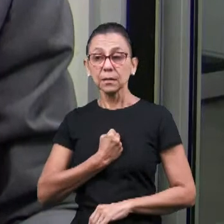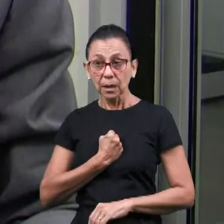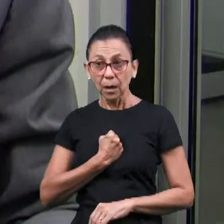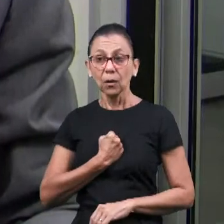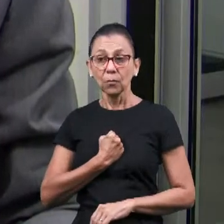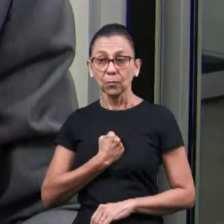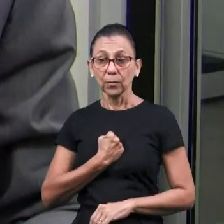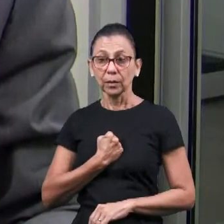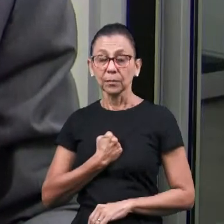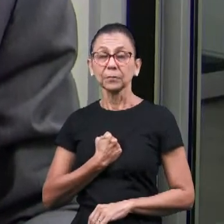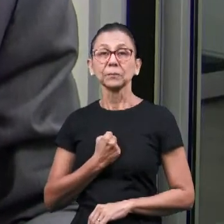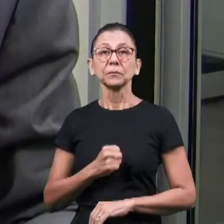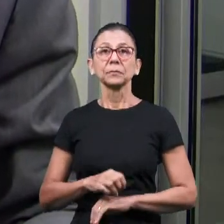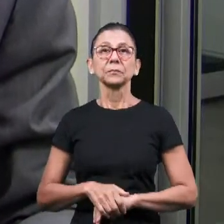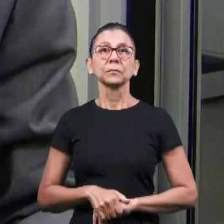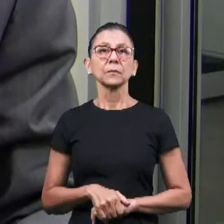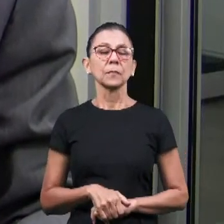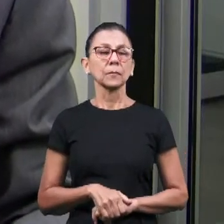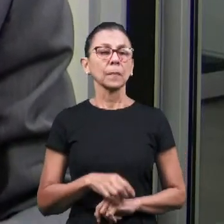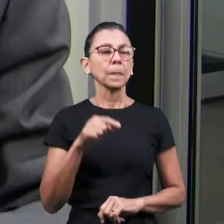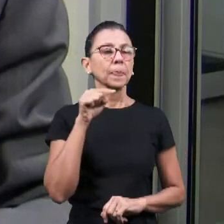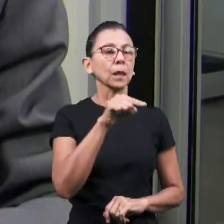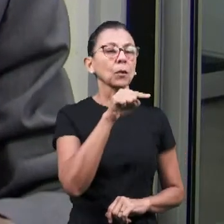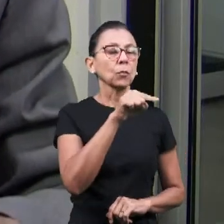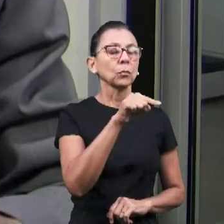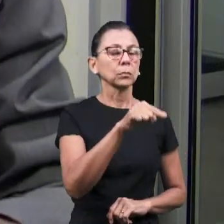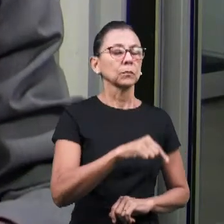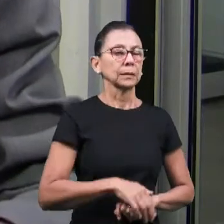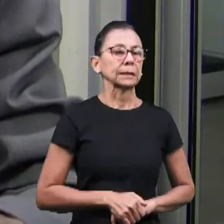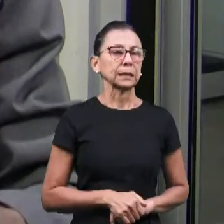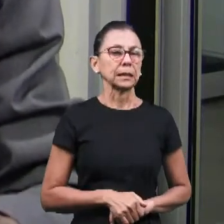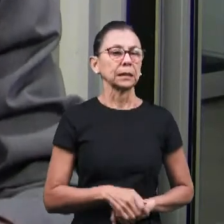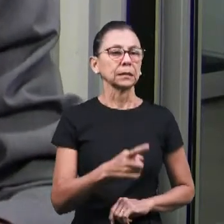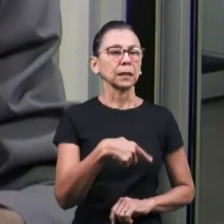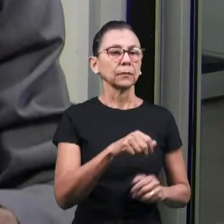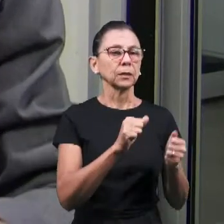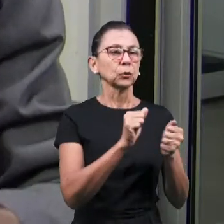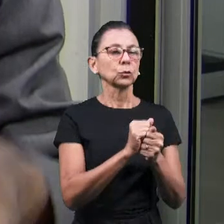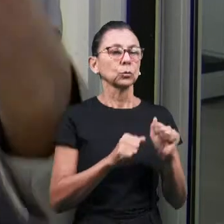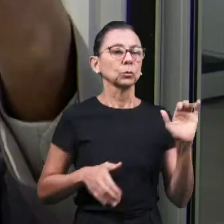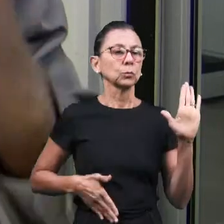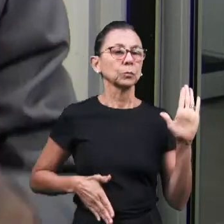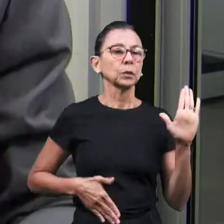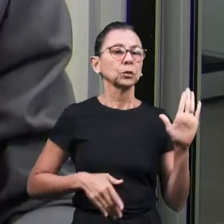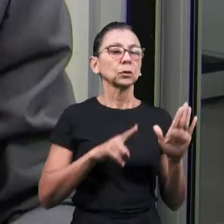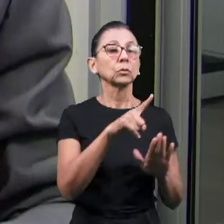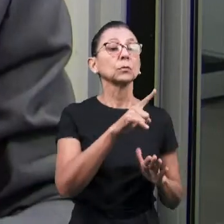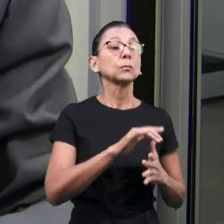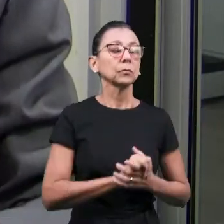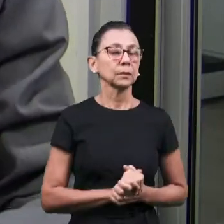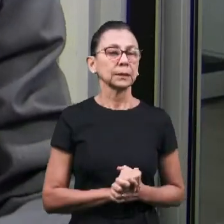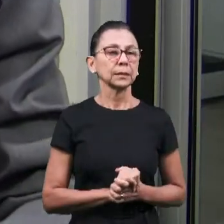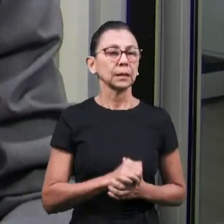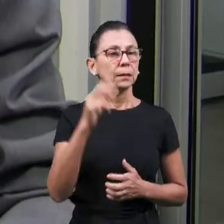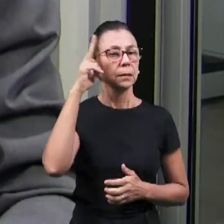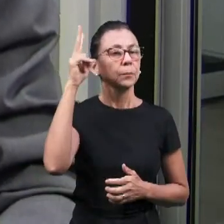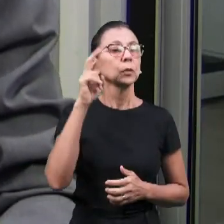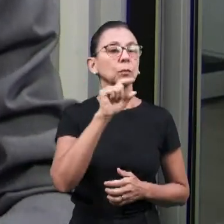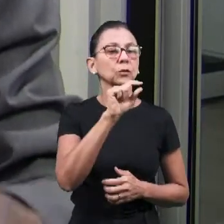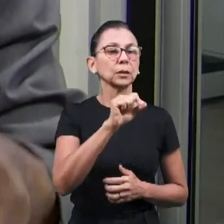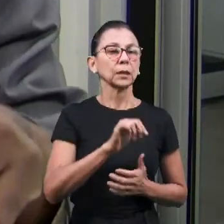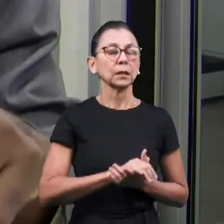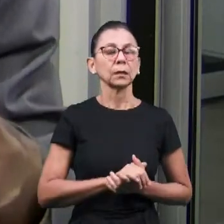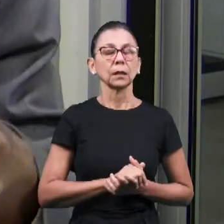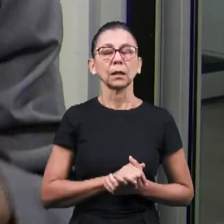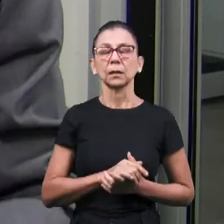levaram, o que você precisava ali naquela hora? O que você entendeu? De quem você lembrou? Do Senhor. Você pediu socorro a quem? Ao Senhor.